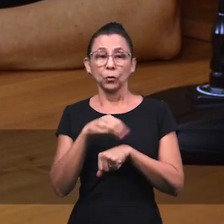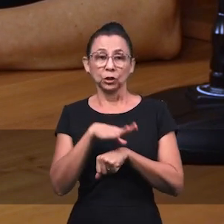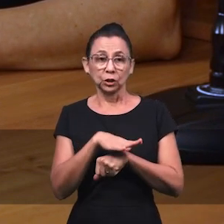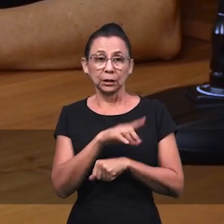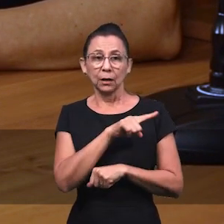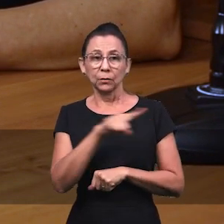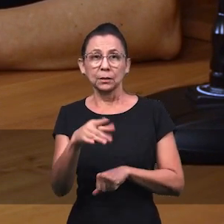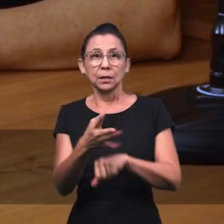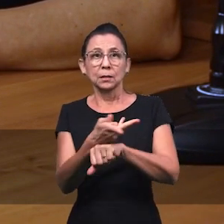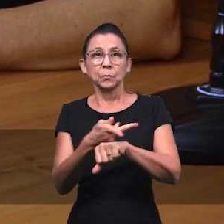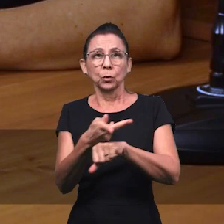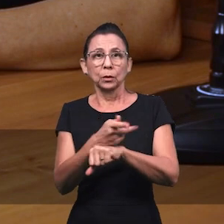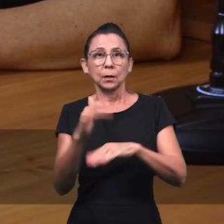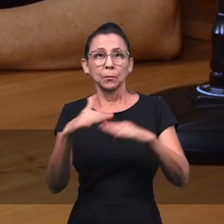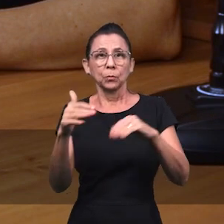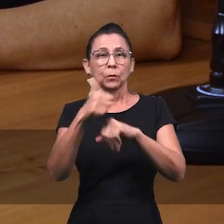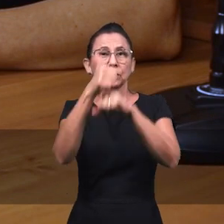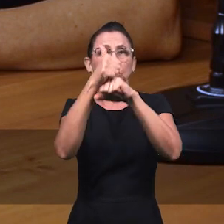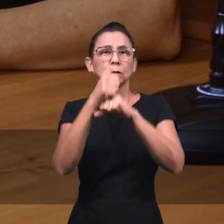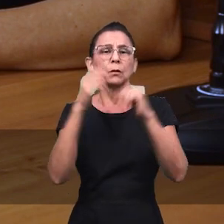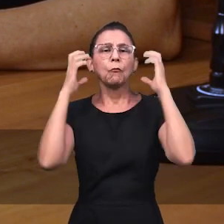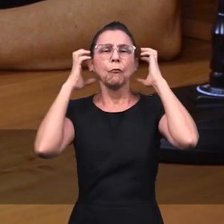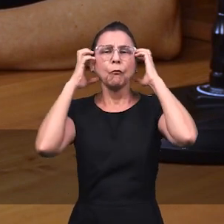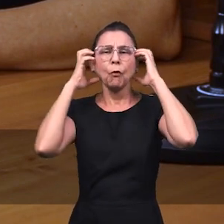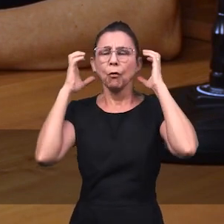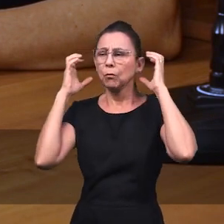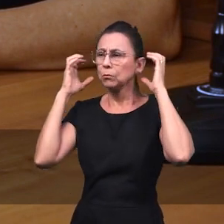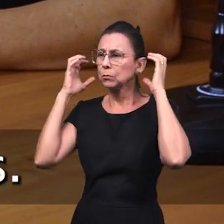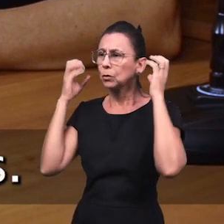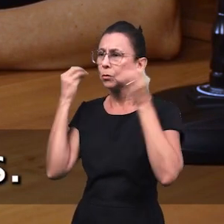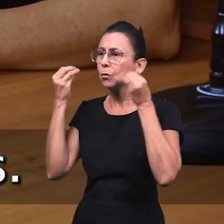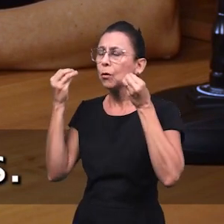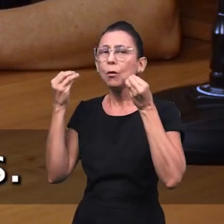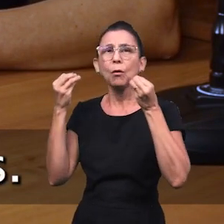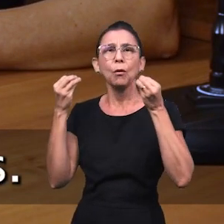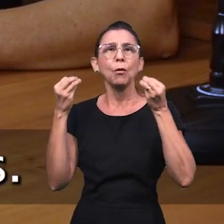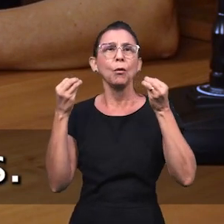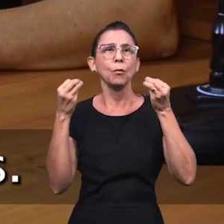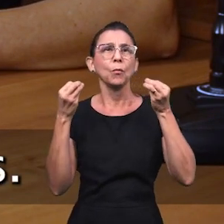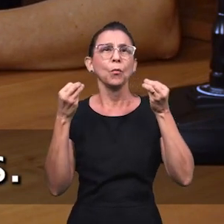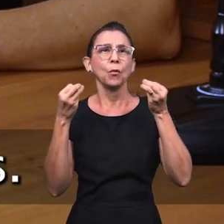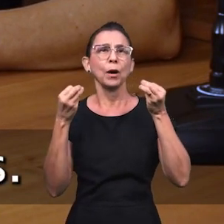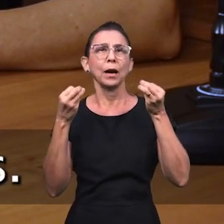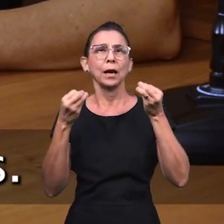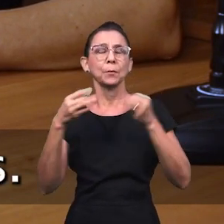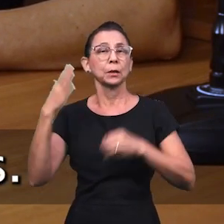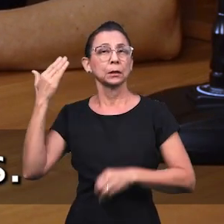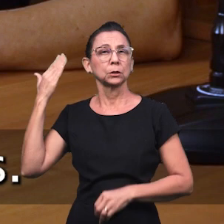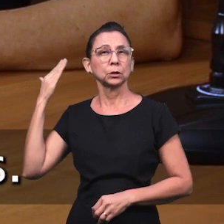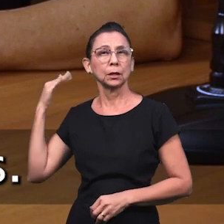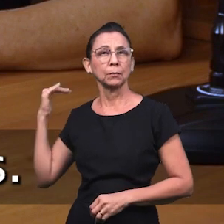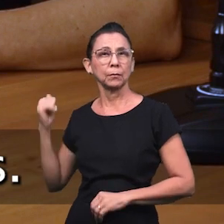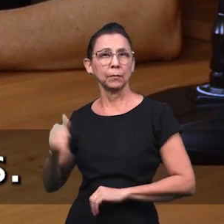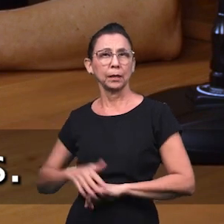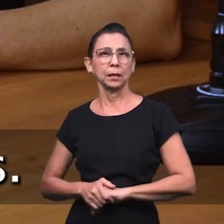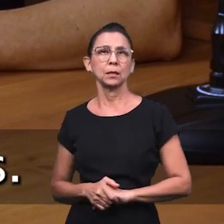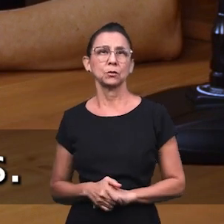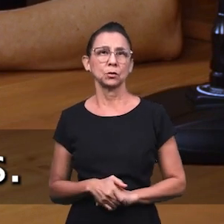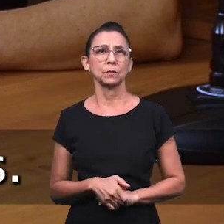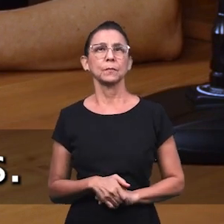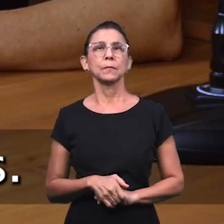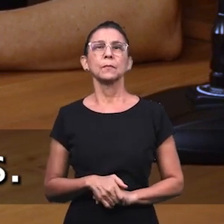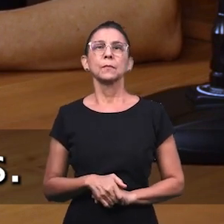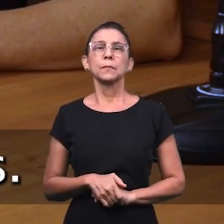fonoaudióloga. Fonoaudióloga, como? Como assim? Porque naquela época só falava escola